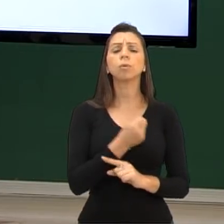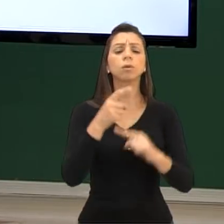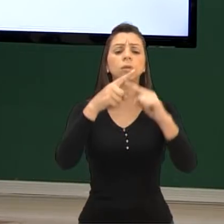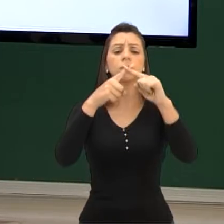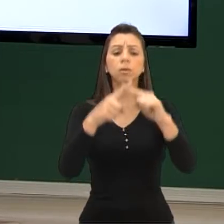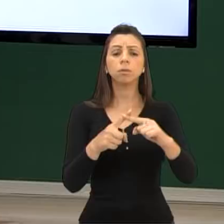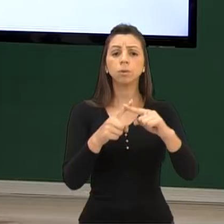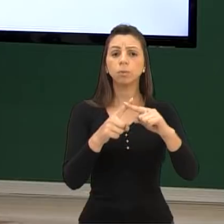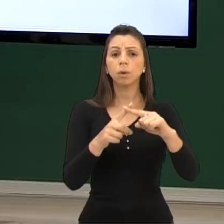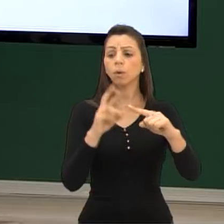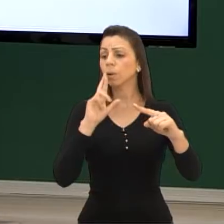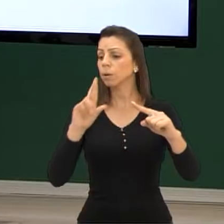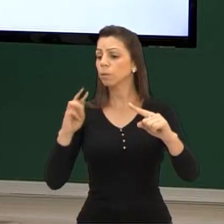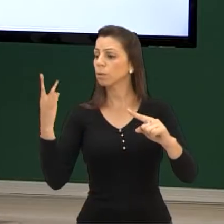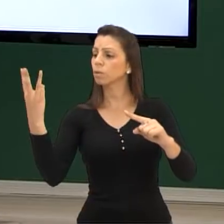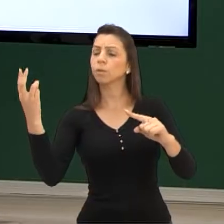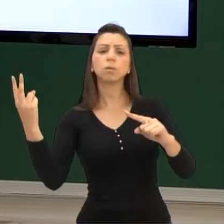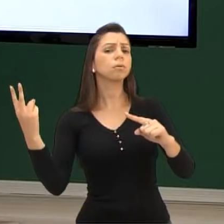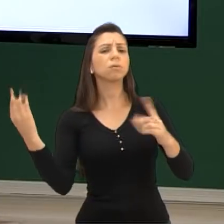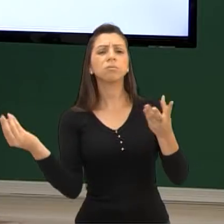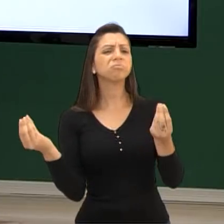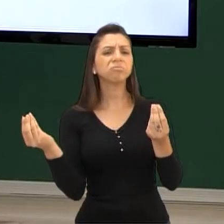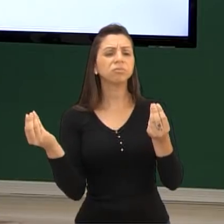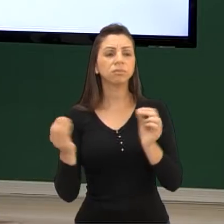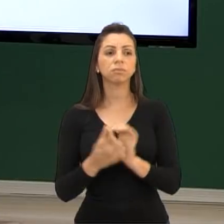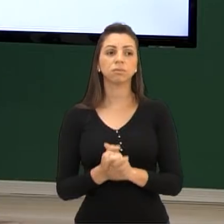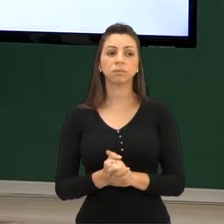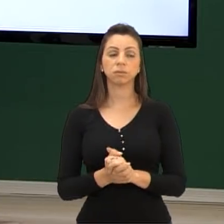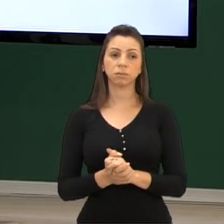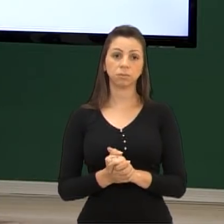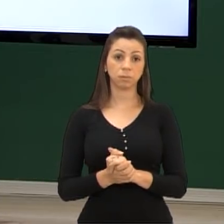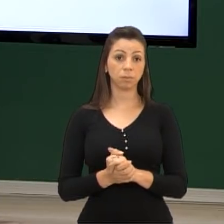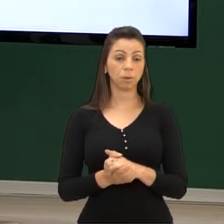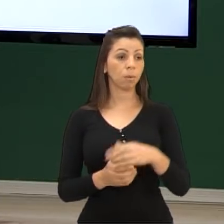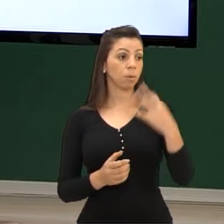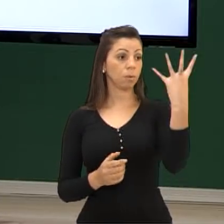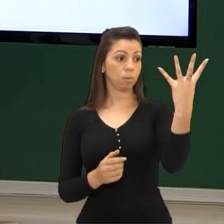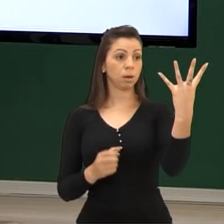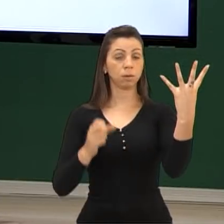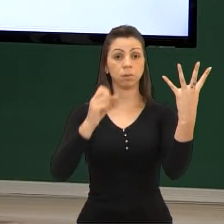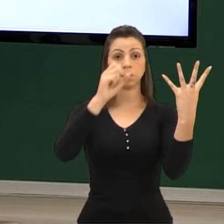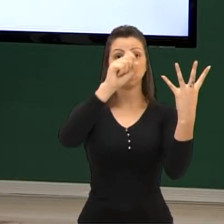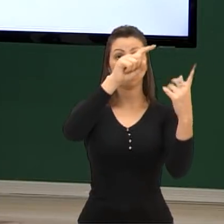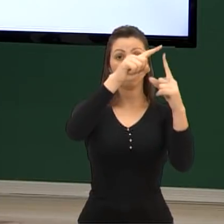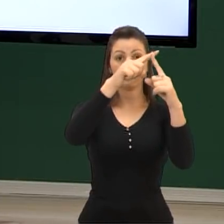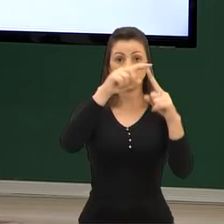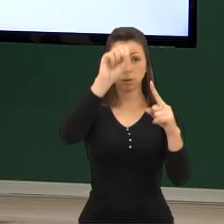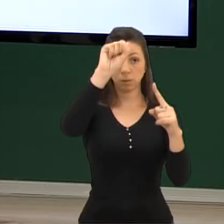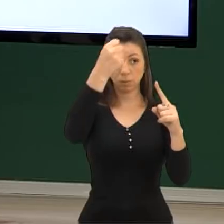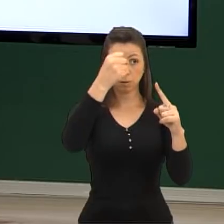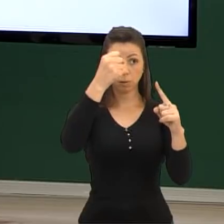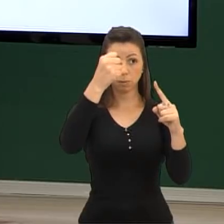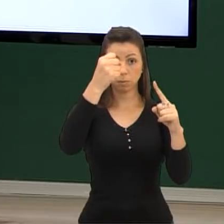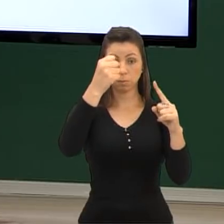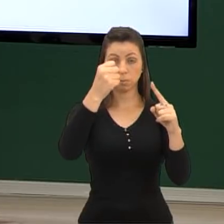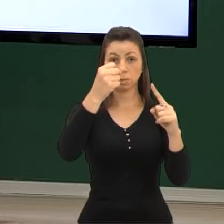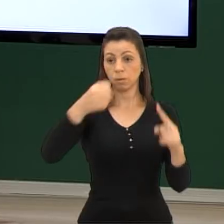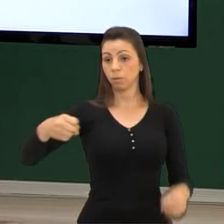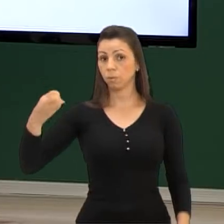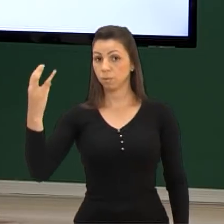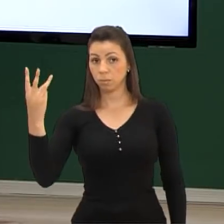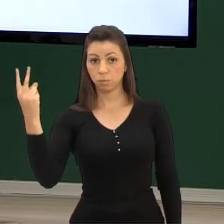Se você fizer a multiplicação por 8, 4 vezes 8, vai